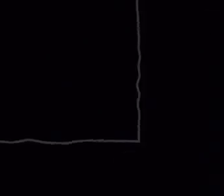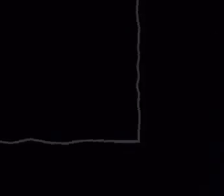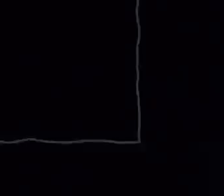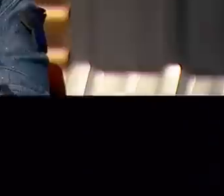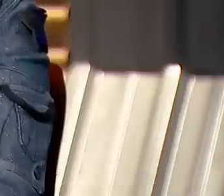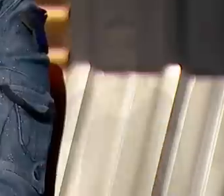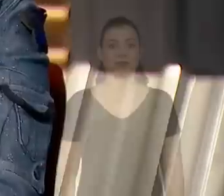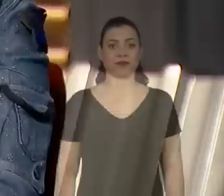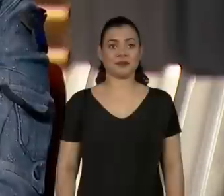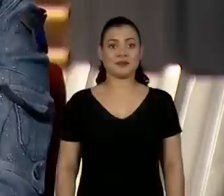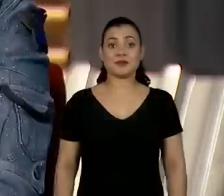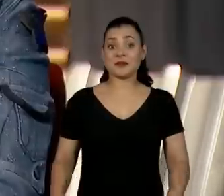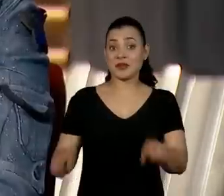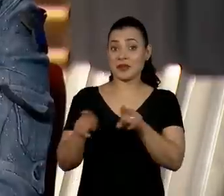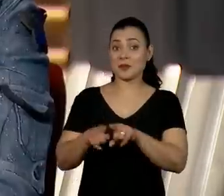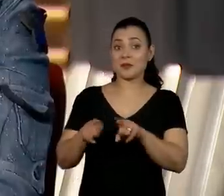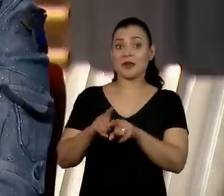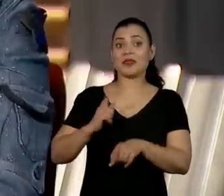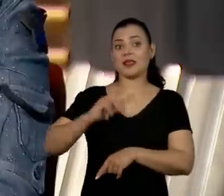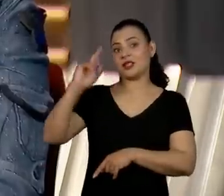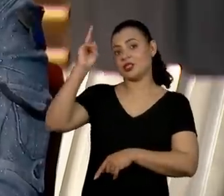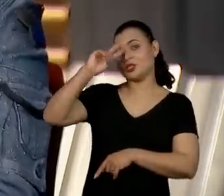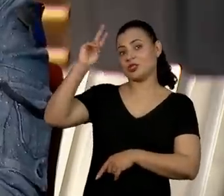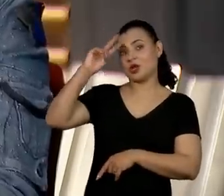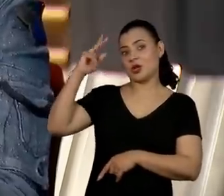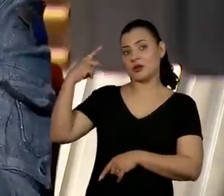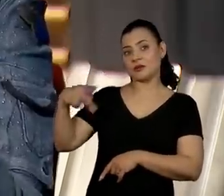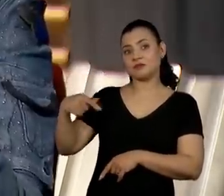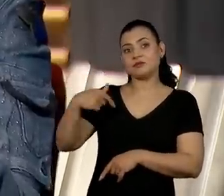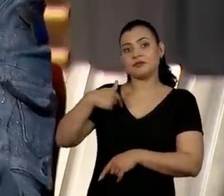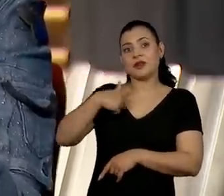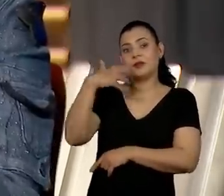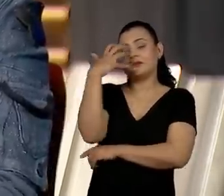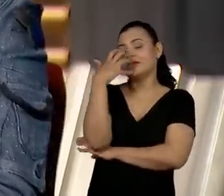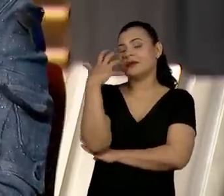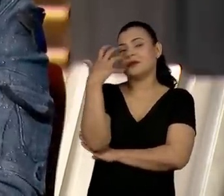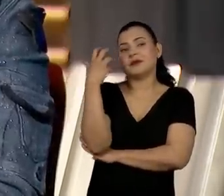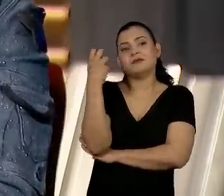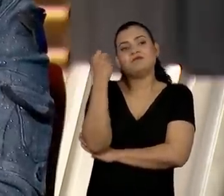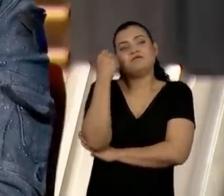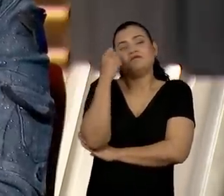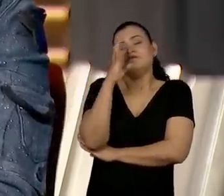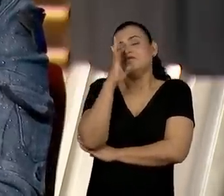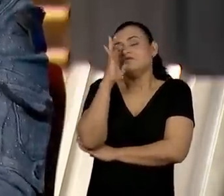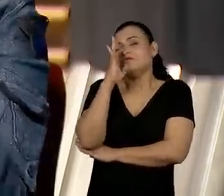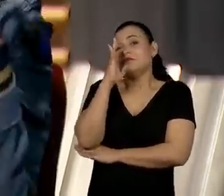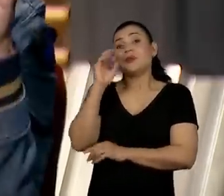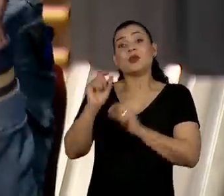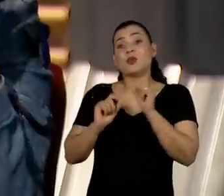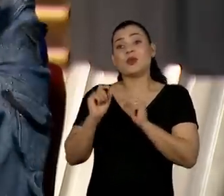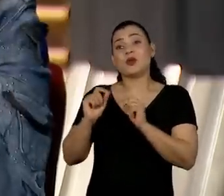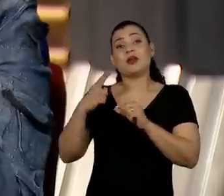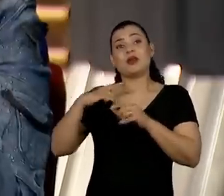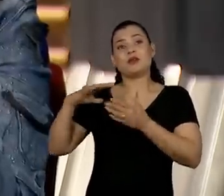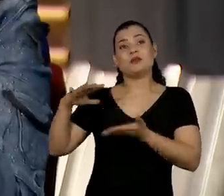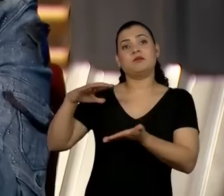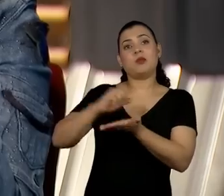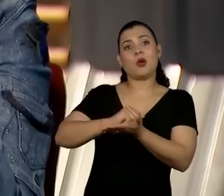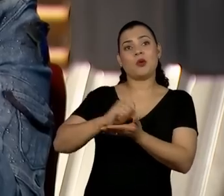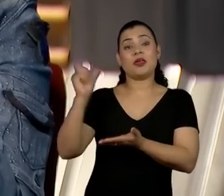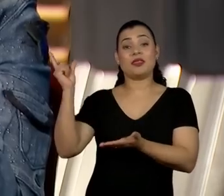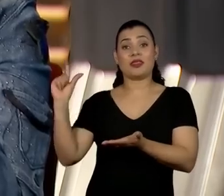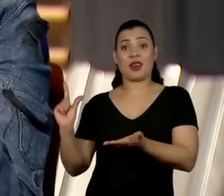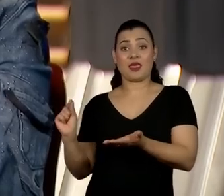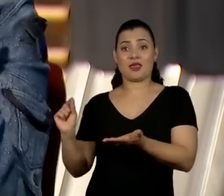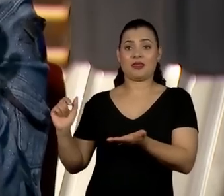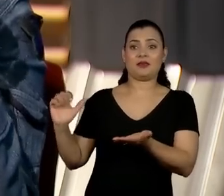E tem também a história que me fascina ali que é a colonização italiana